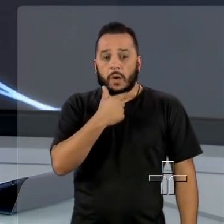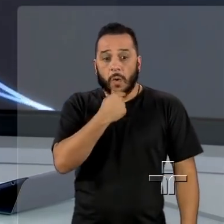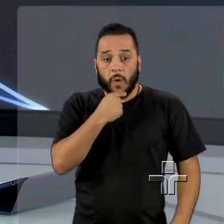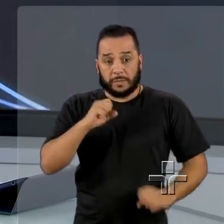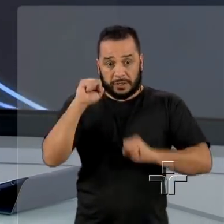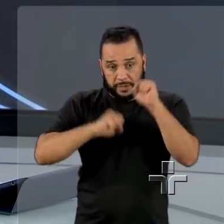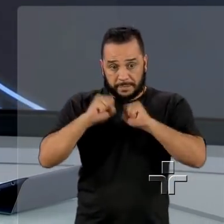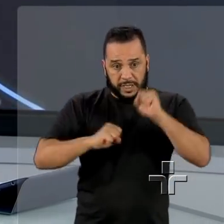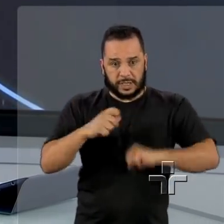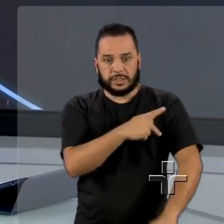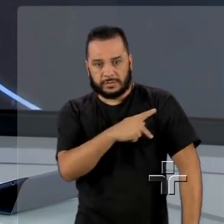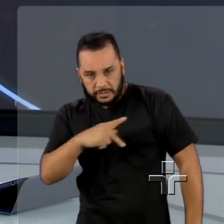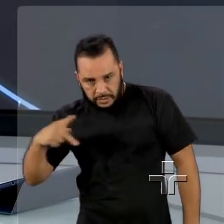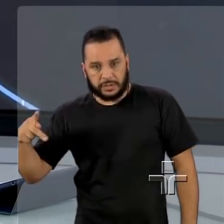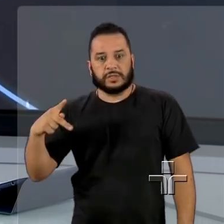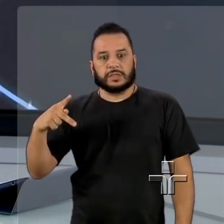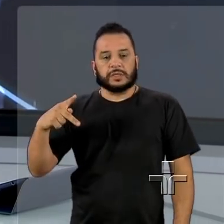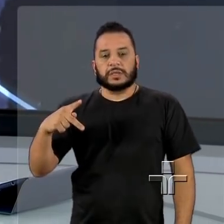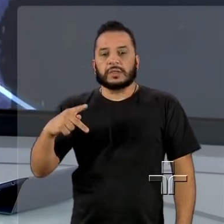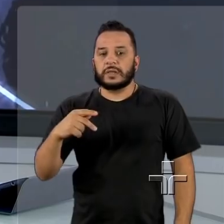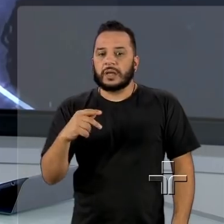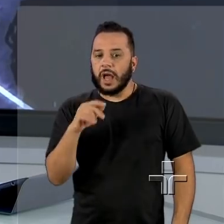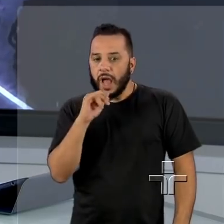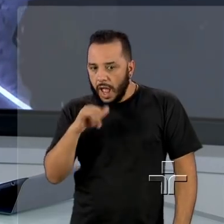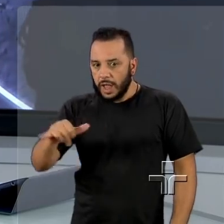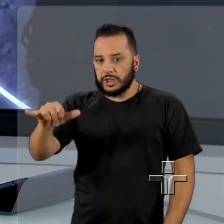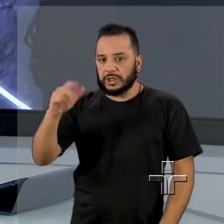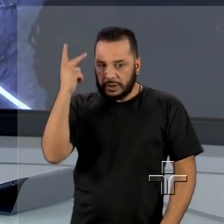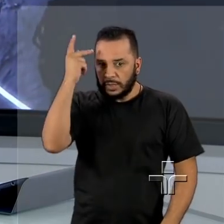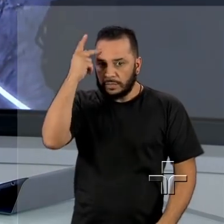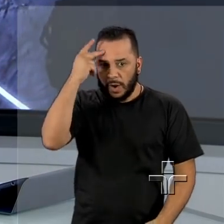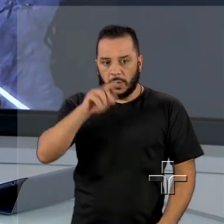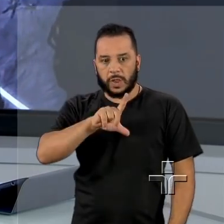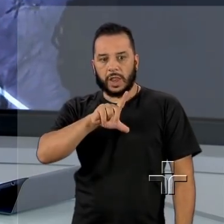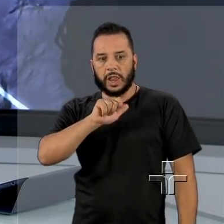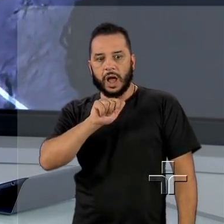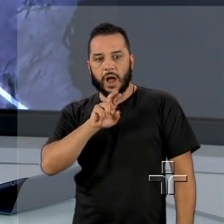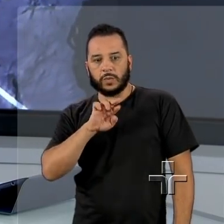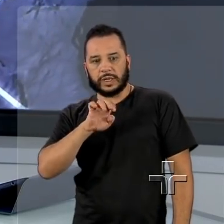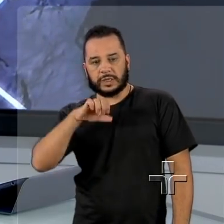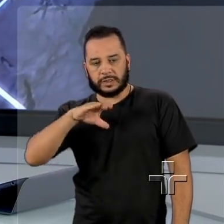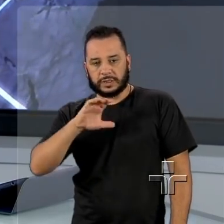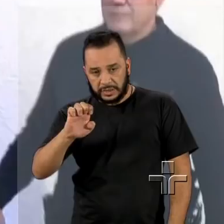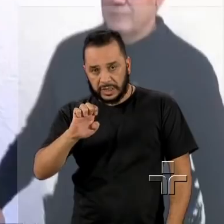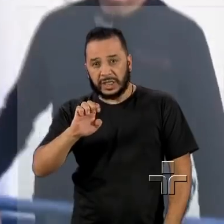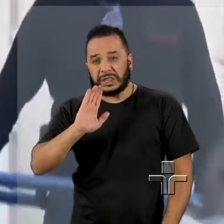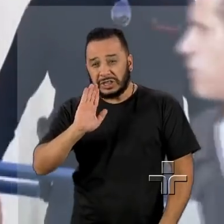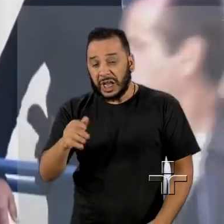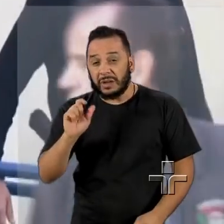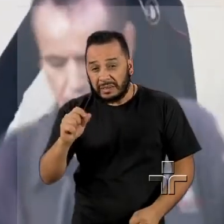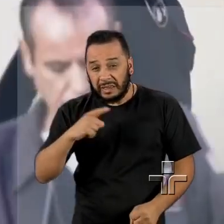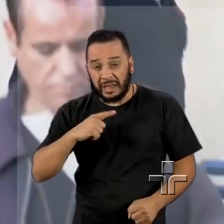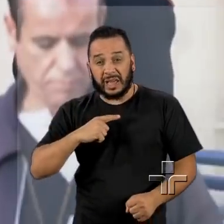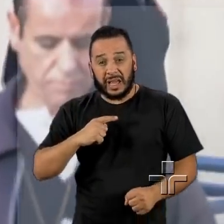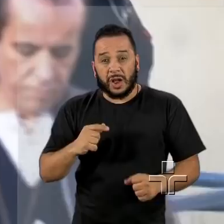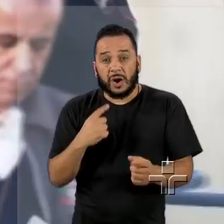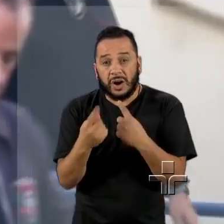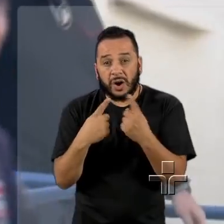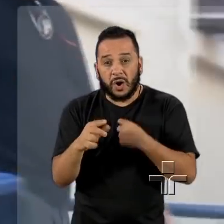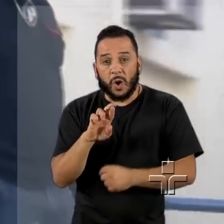aí é um escândalo, inclusive porque tem um problema. Hoje a gente tem cerca de 8 brasileiros trabalhando para o aposentado, daqui a 60 anos a gente vai ter 2,5